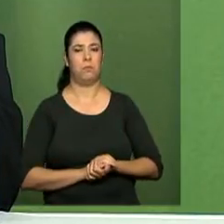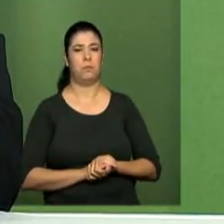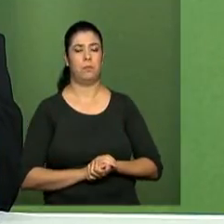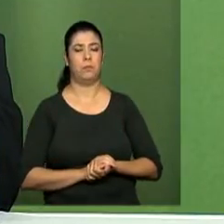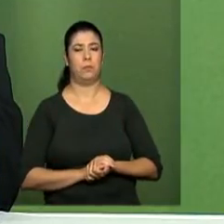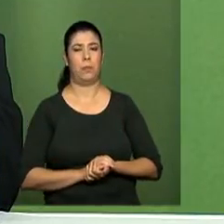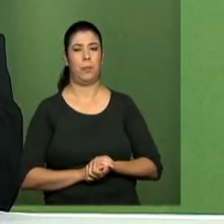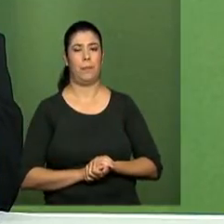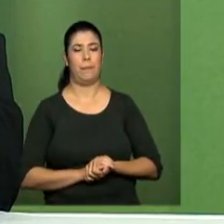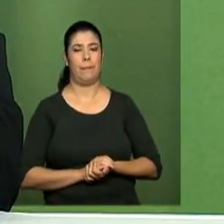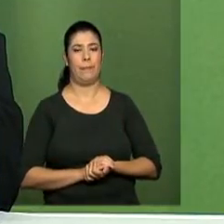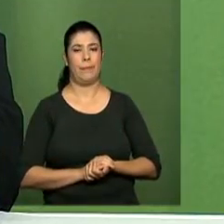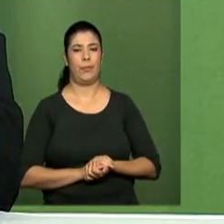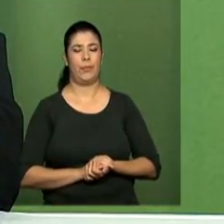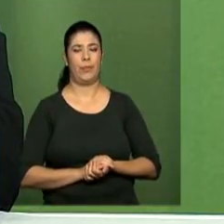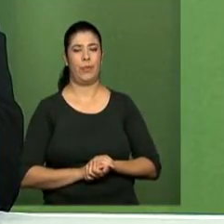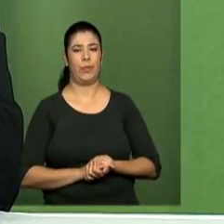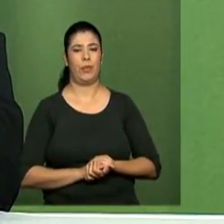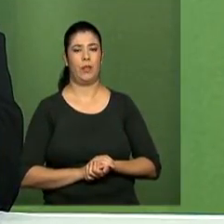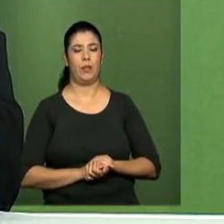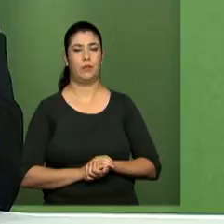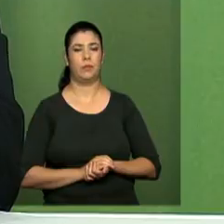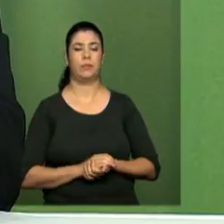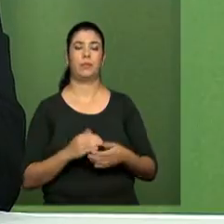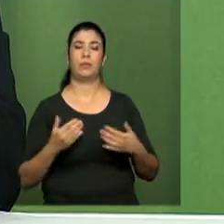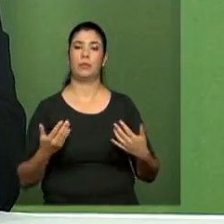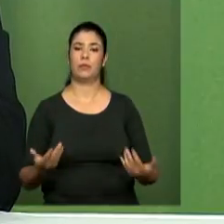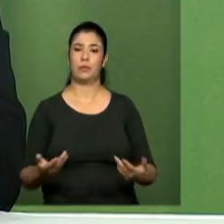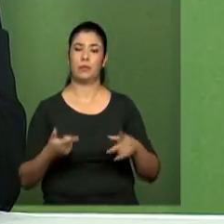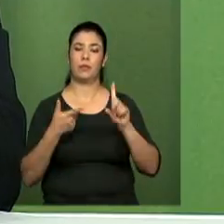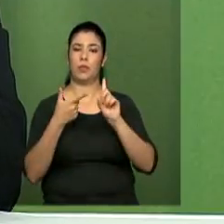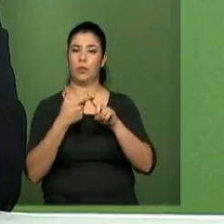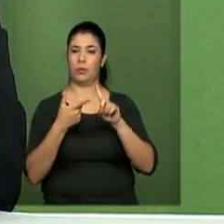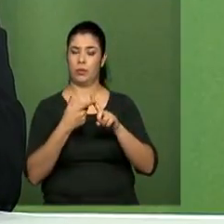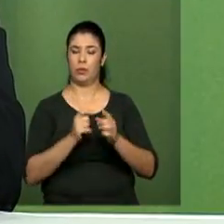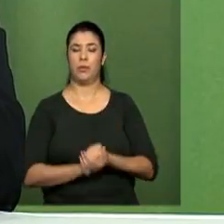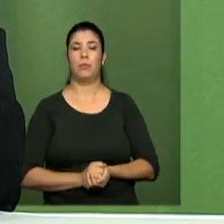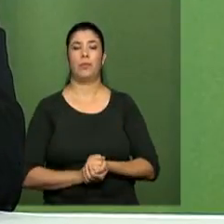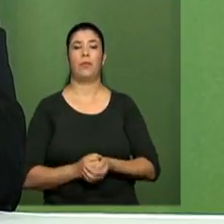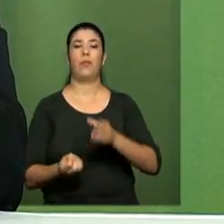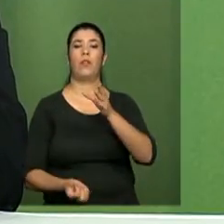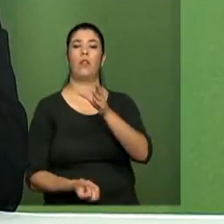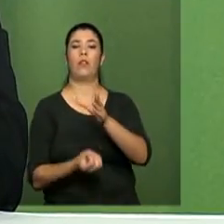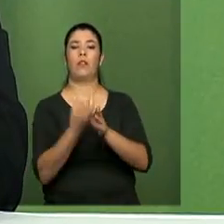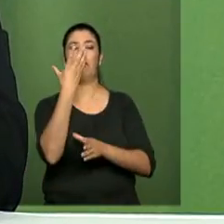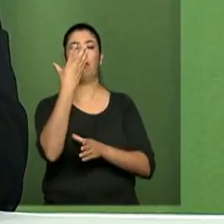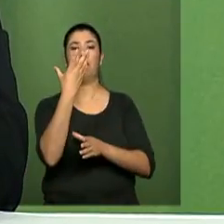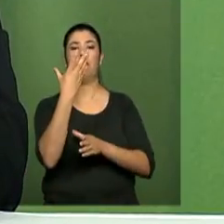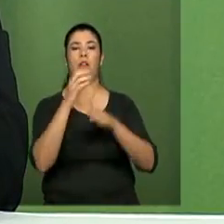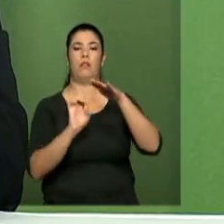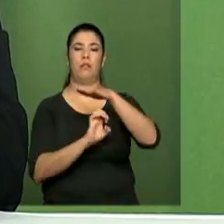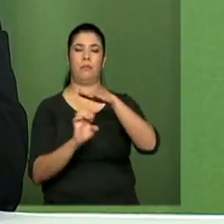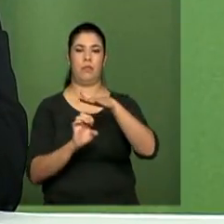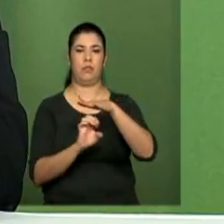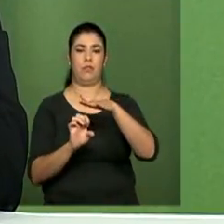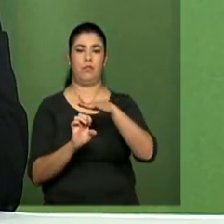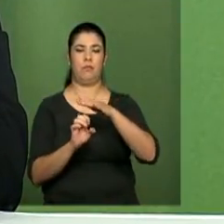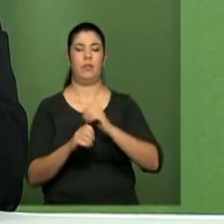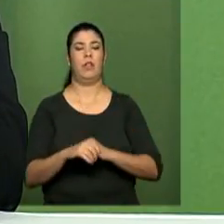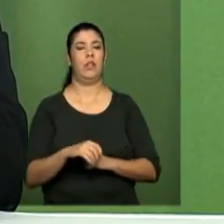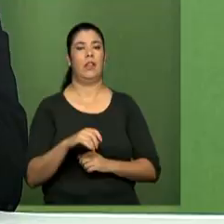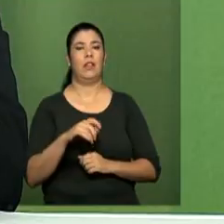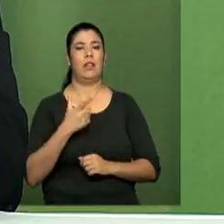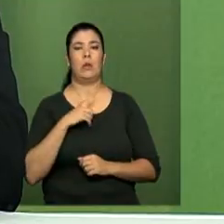a abertura aberturas e tem um grande problema é que não há emissão do cnpj